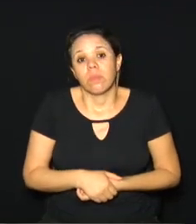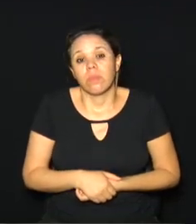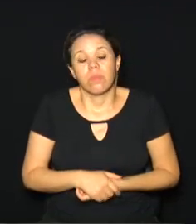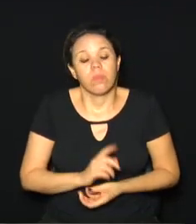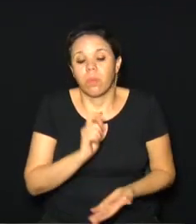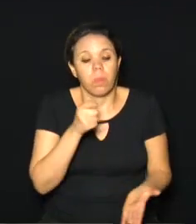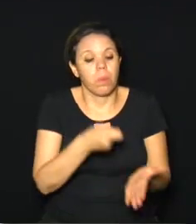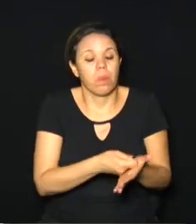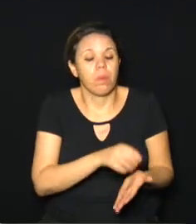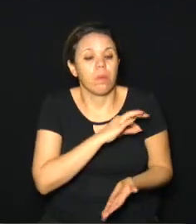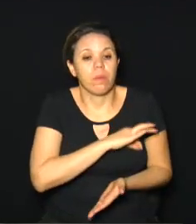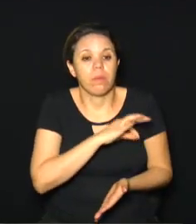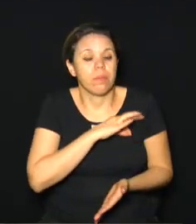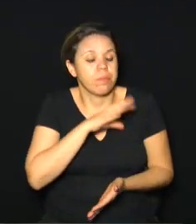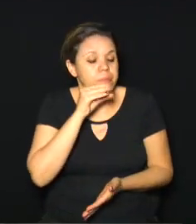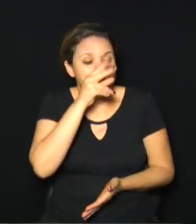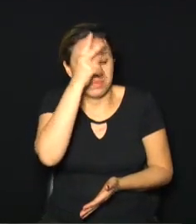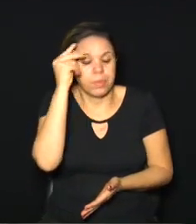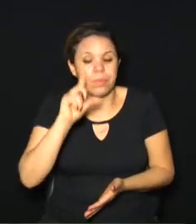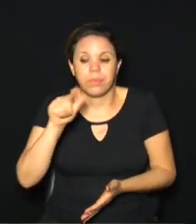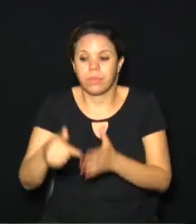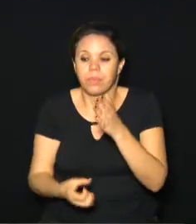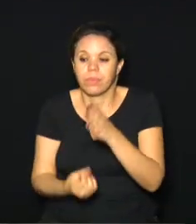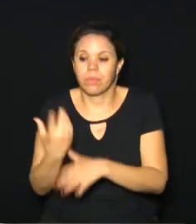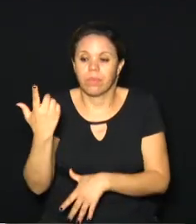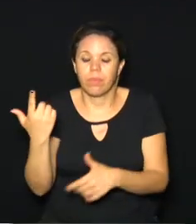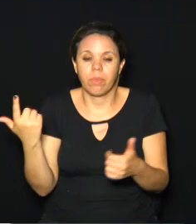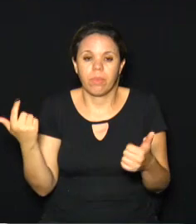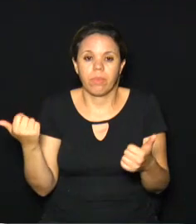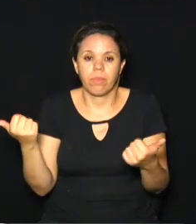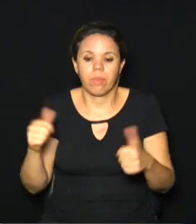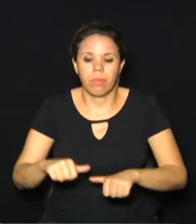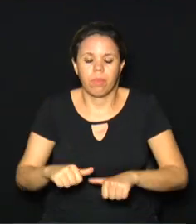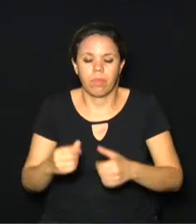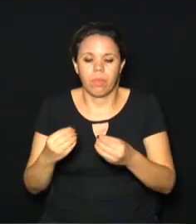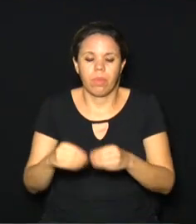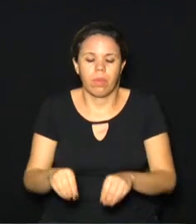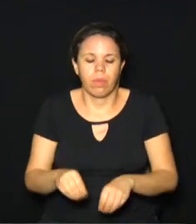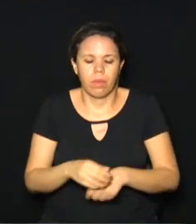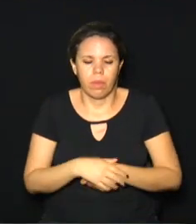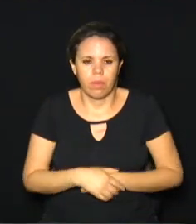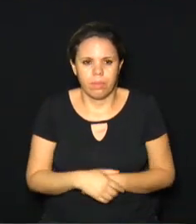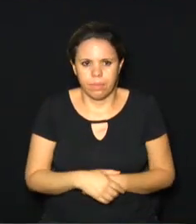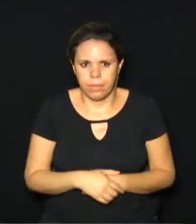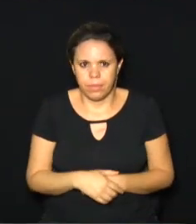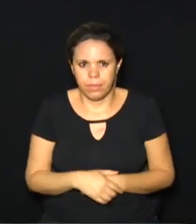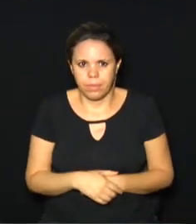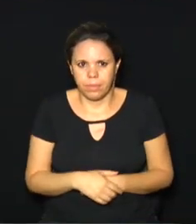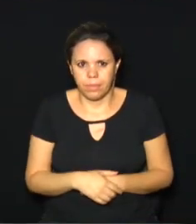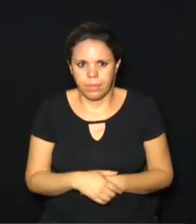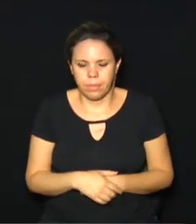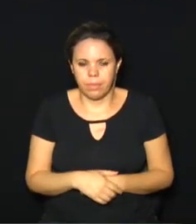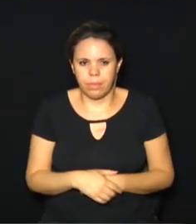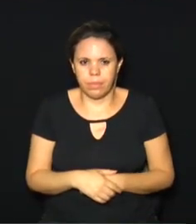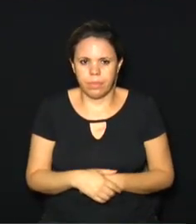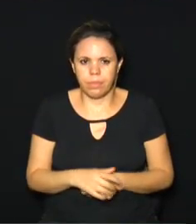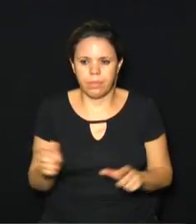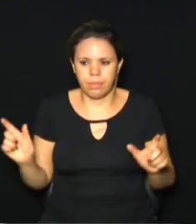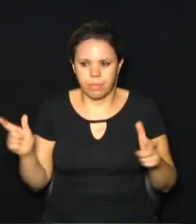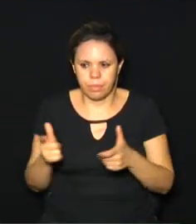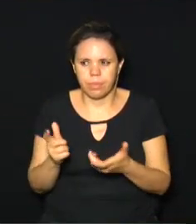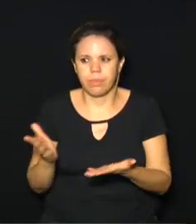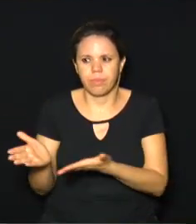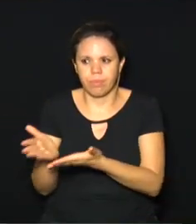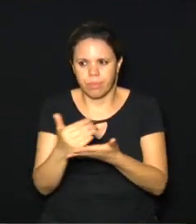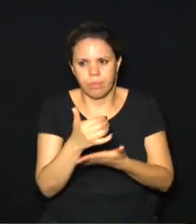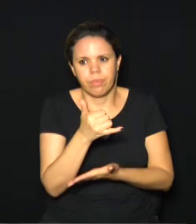econômico do servidor, que isso vai acabar gerando mais, vamos dizer assim, mais diminuição de